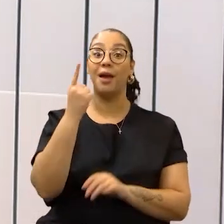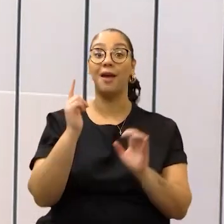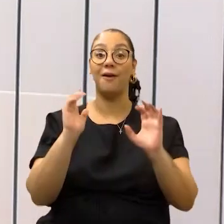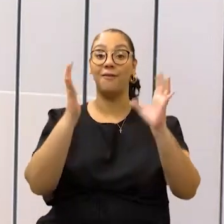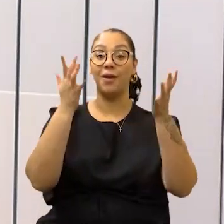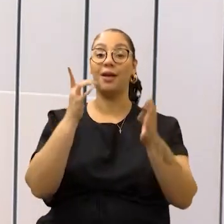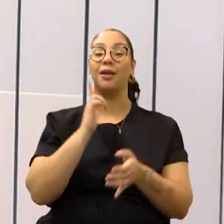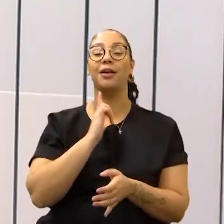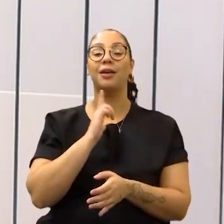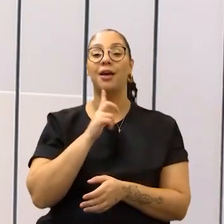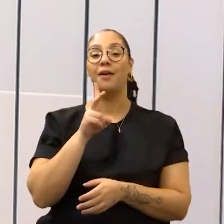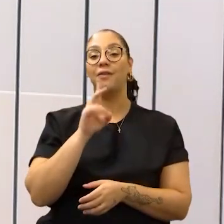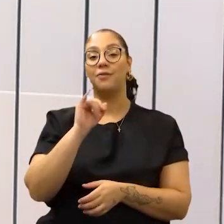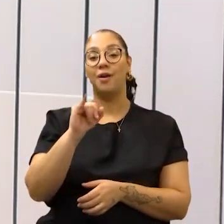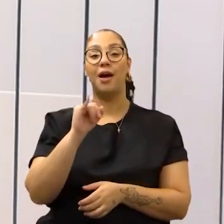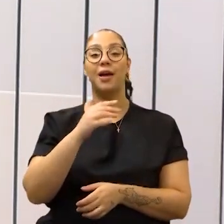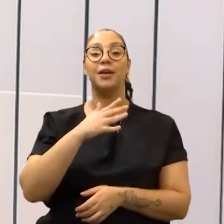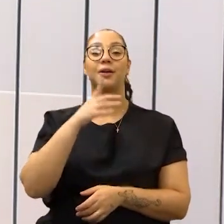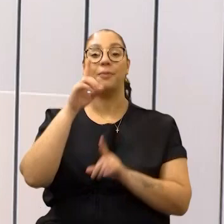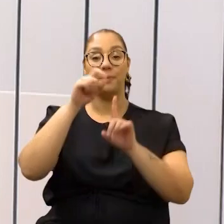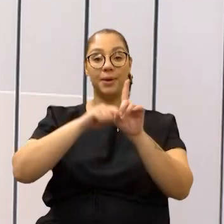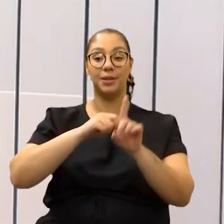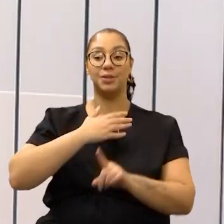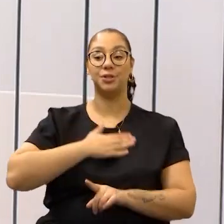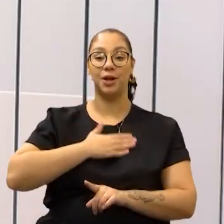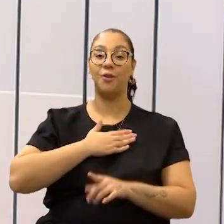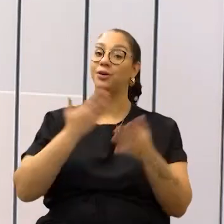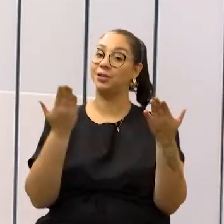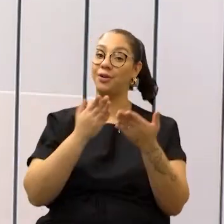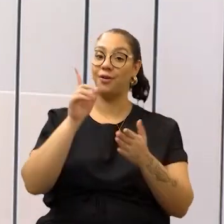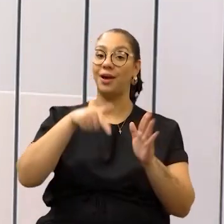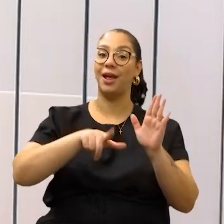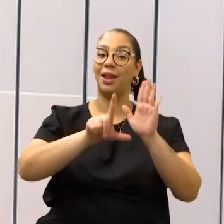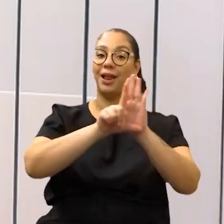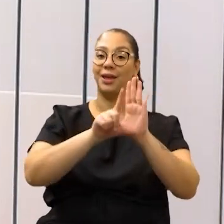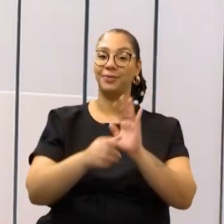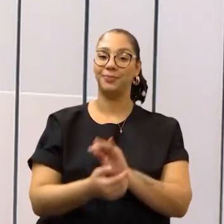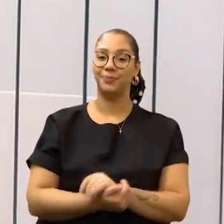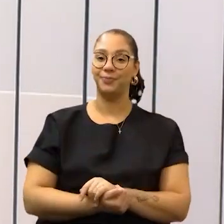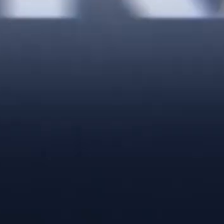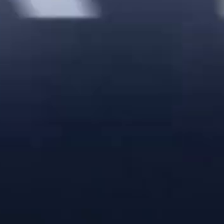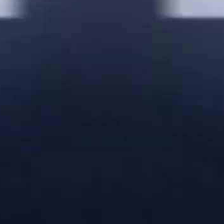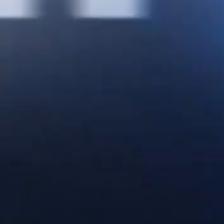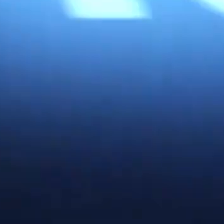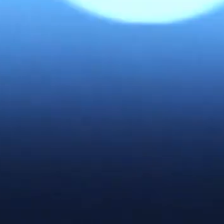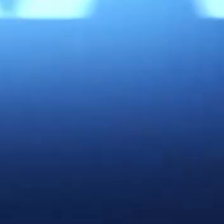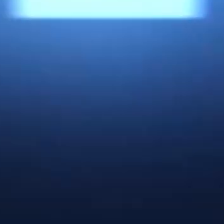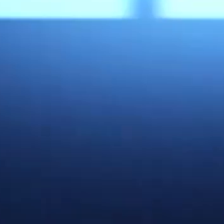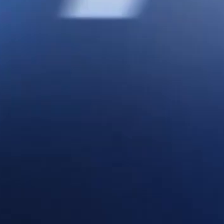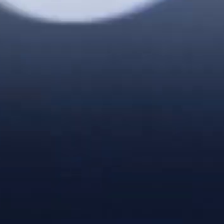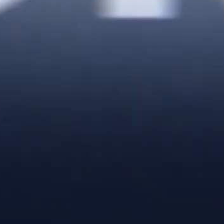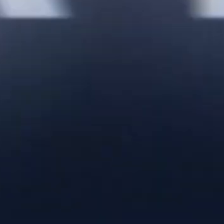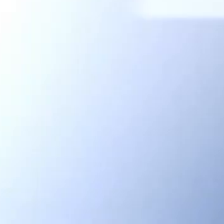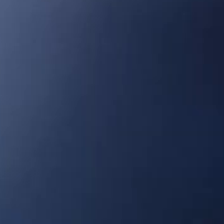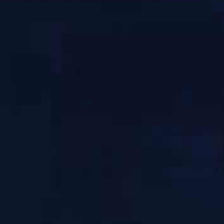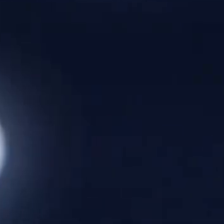Campinas. O primeiro evento vai ser realizado no mês de agosto e agora é lei.